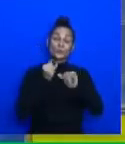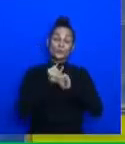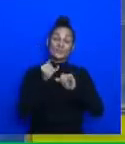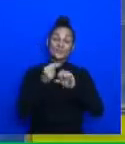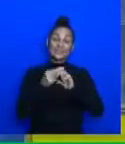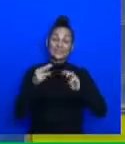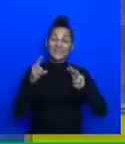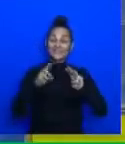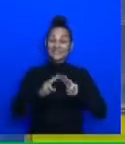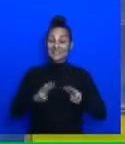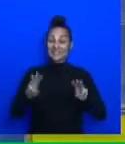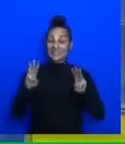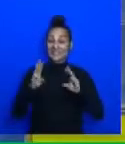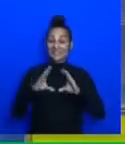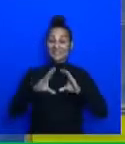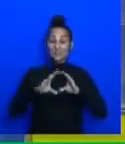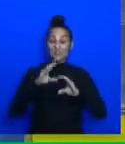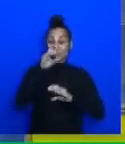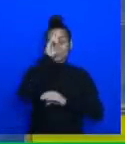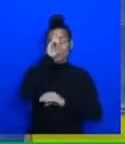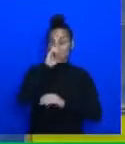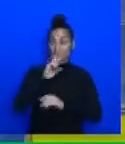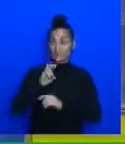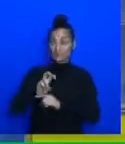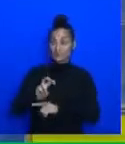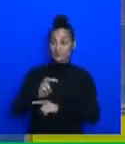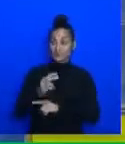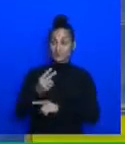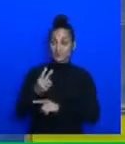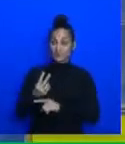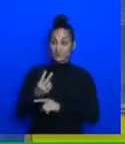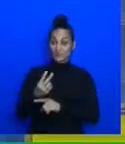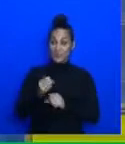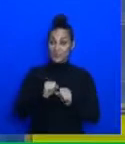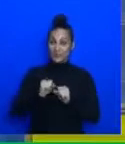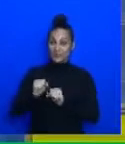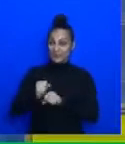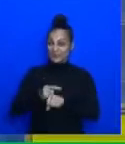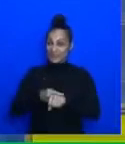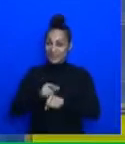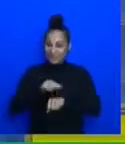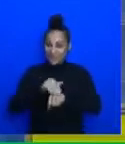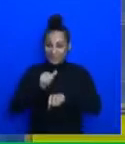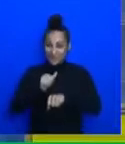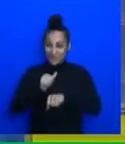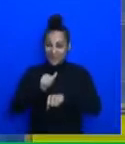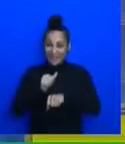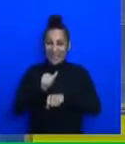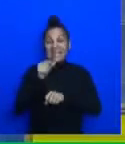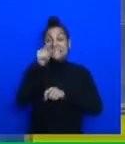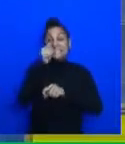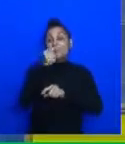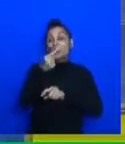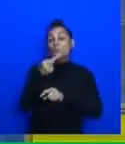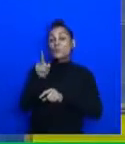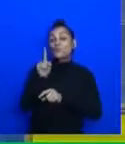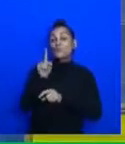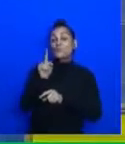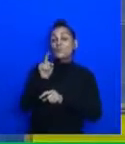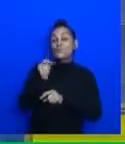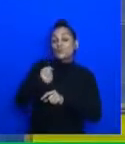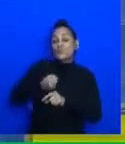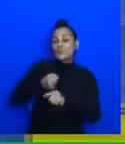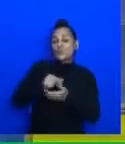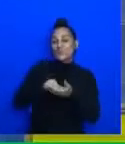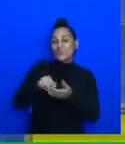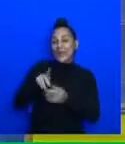Bola amarela 52 amarela 52 Pode ser agora vamos chamar o sexto e último